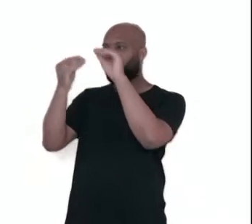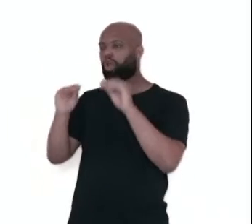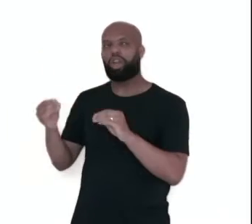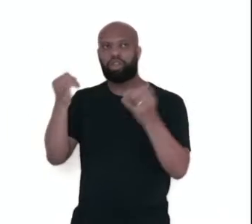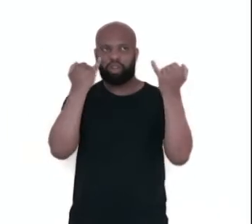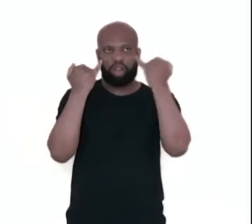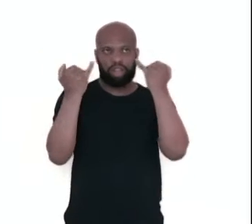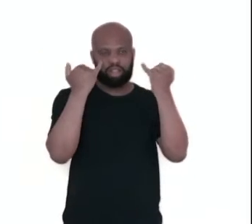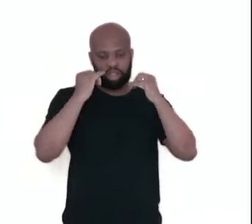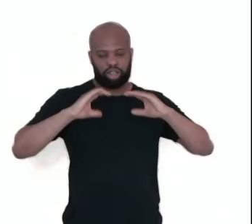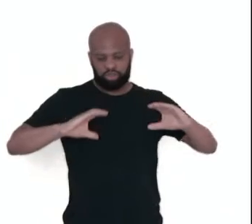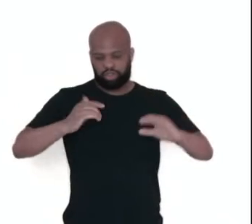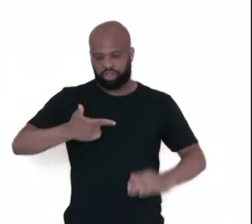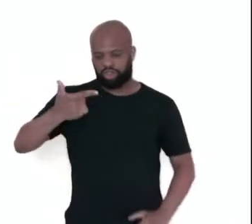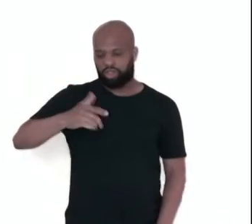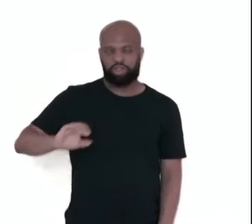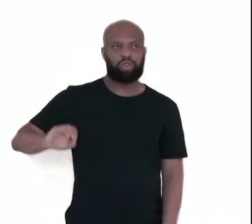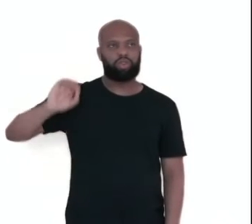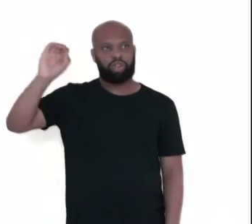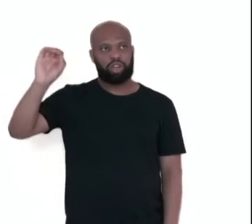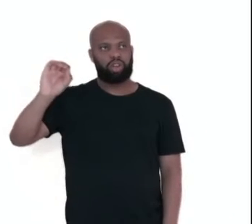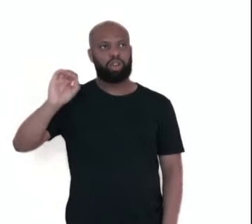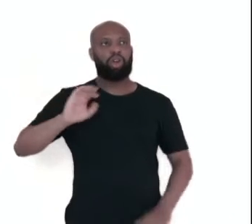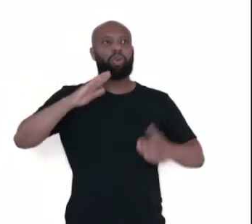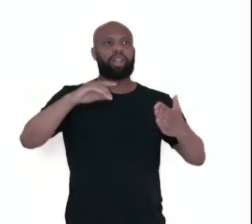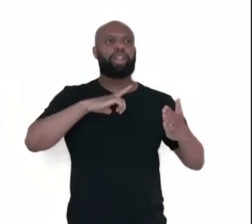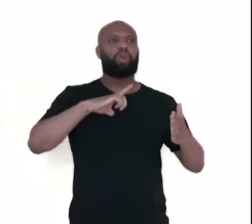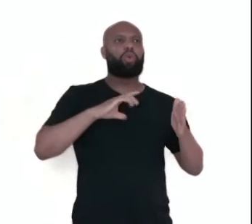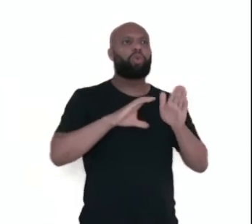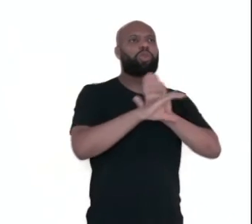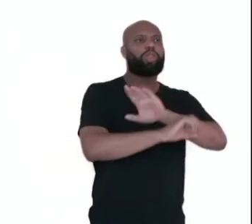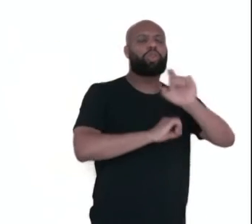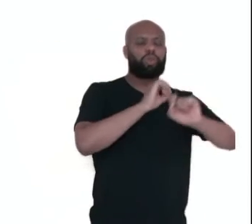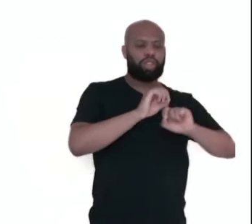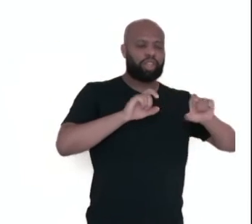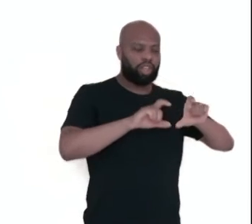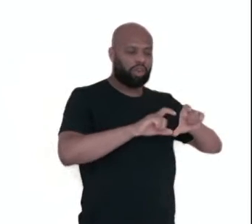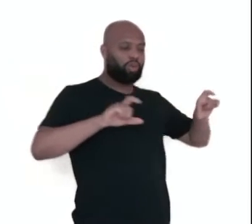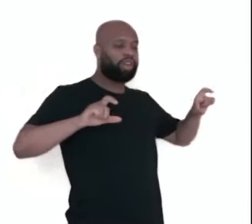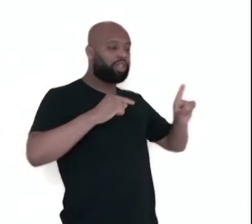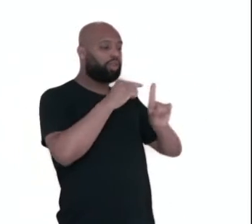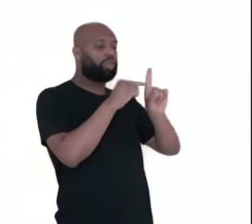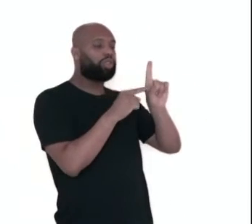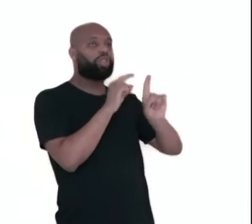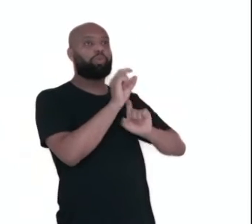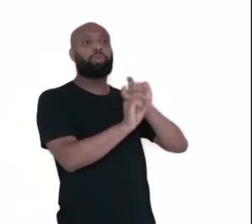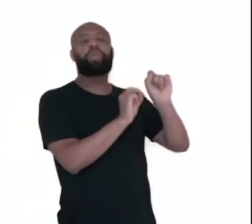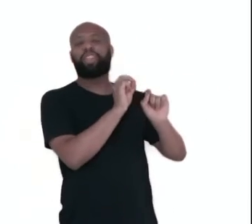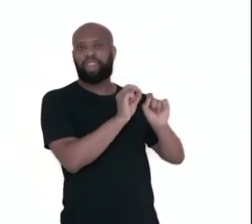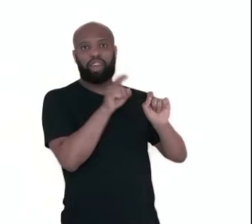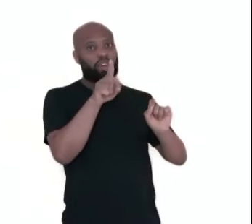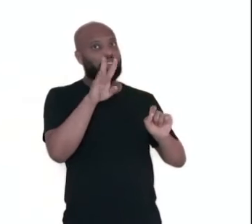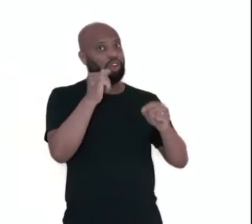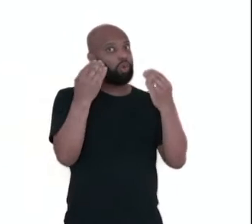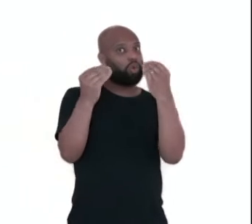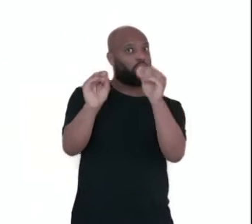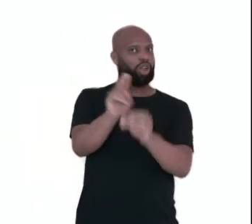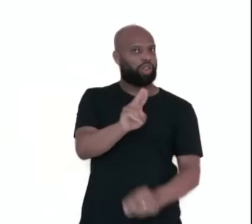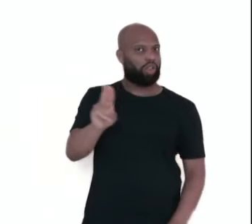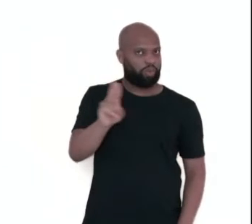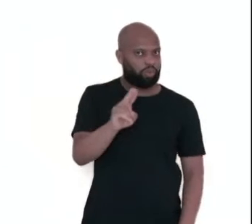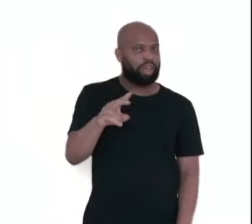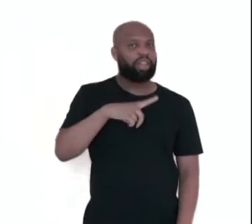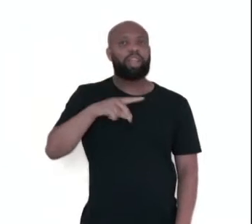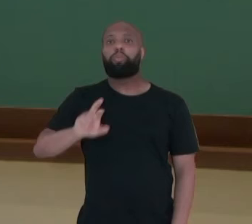função quadrática. É definida por equação do tipo. Que tipo?